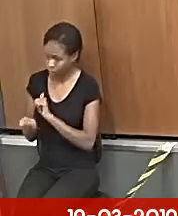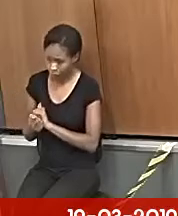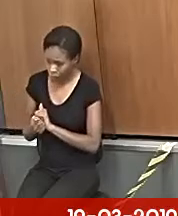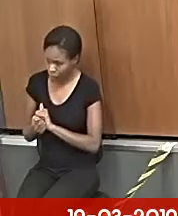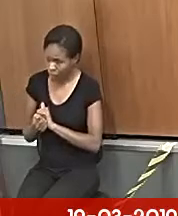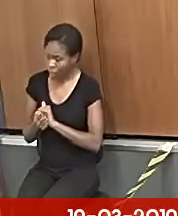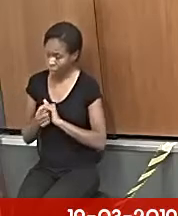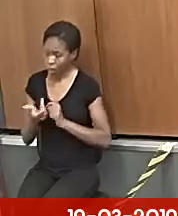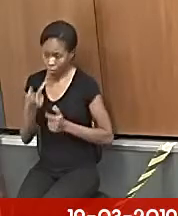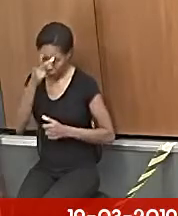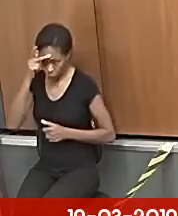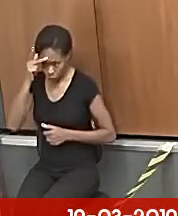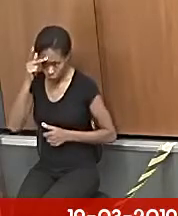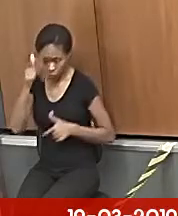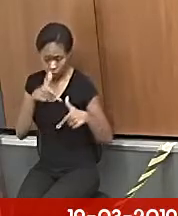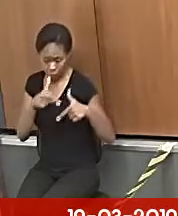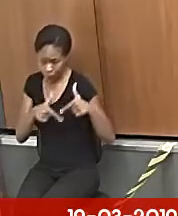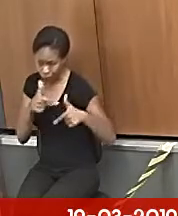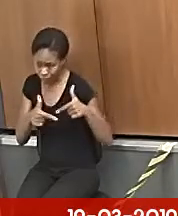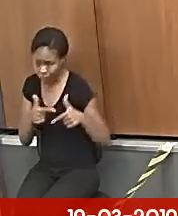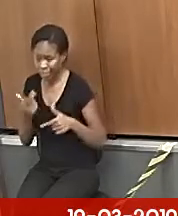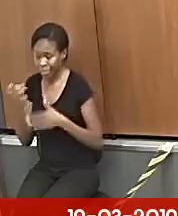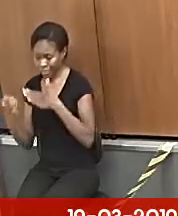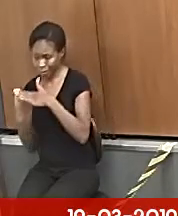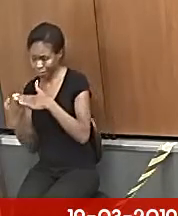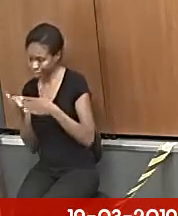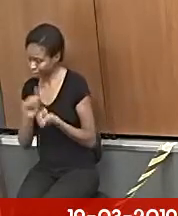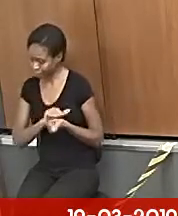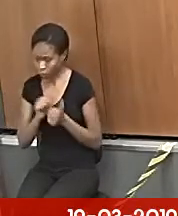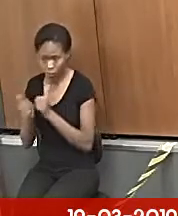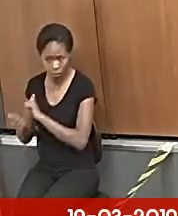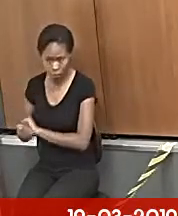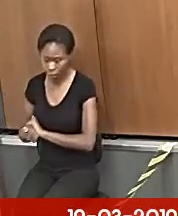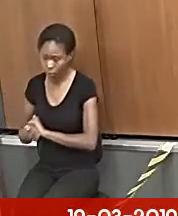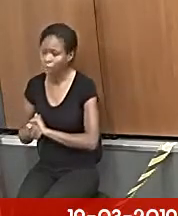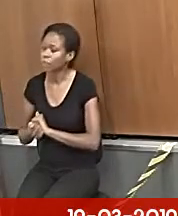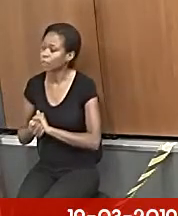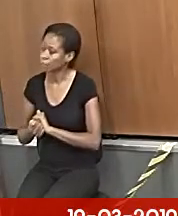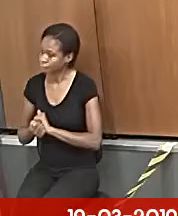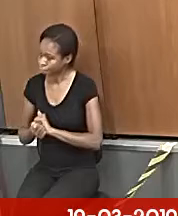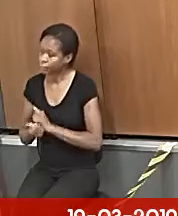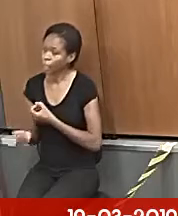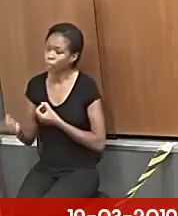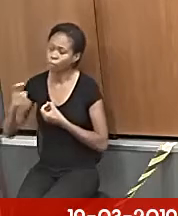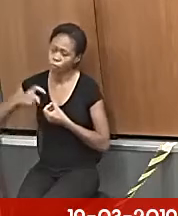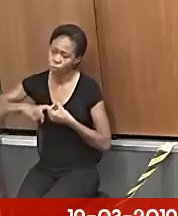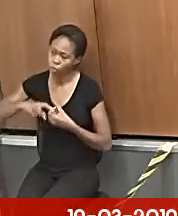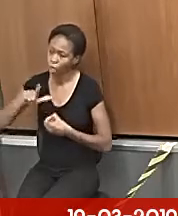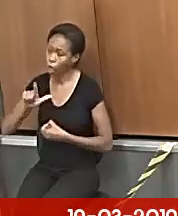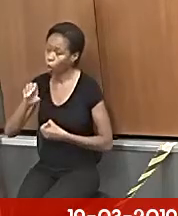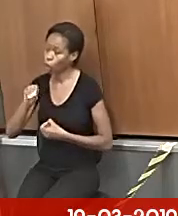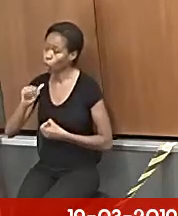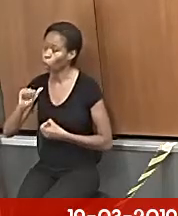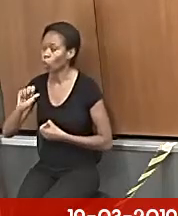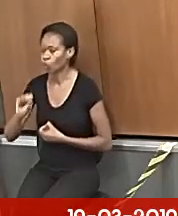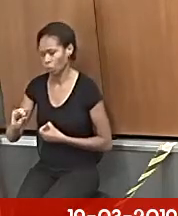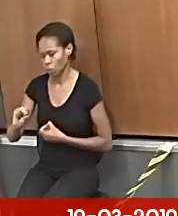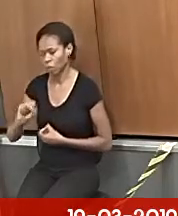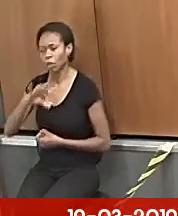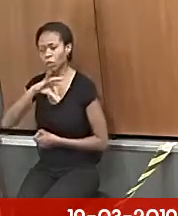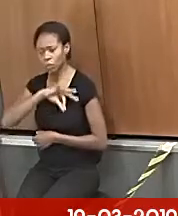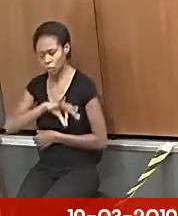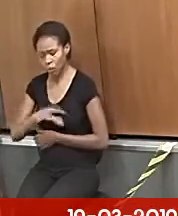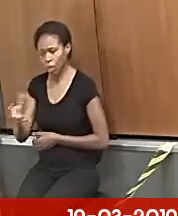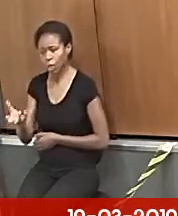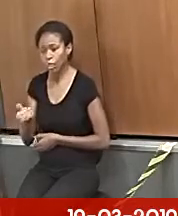nem empresa que a gente vai ter o retorno de novo da loas sem necessidade daquele